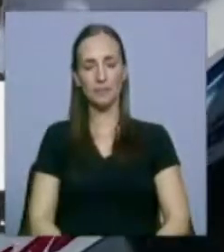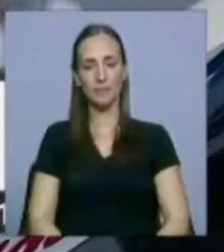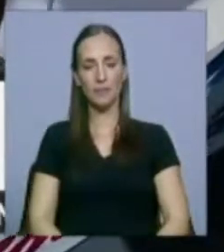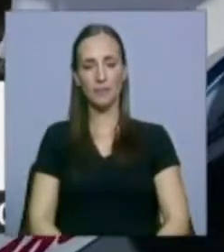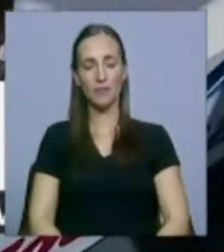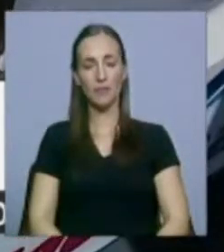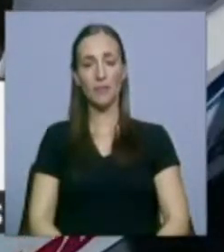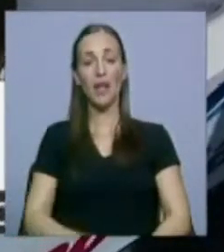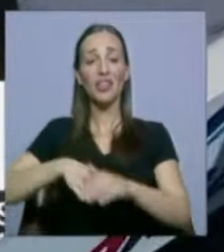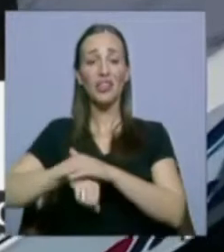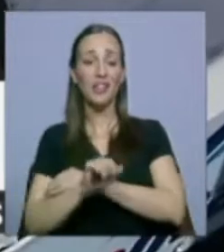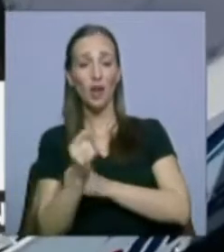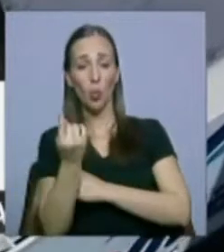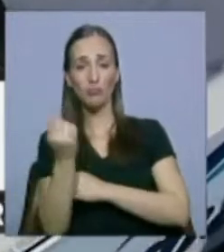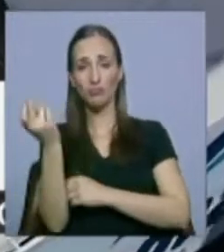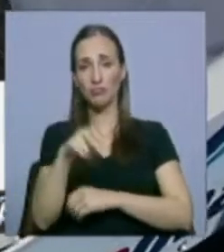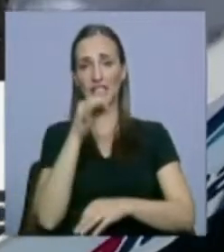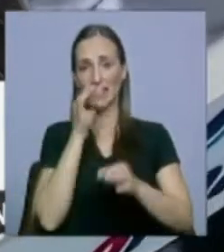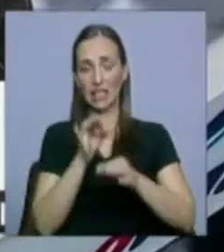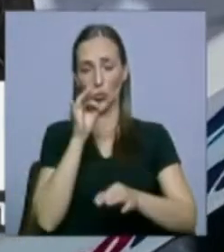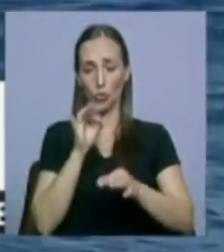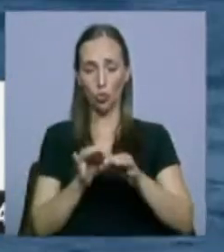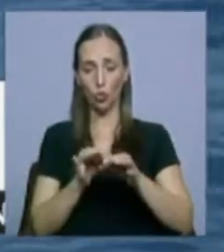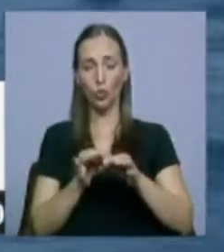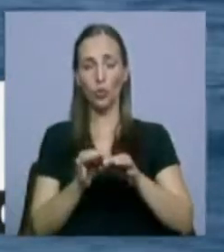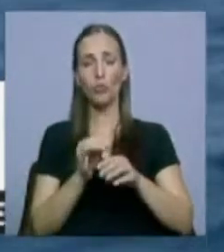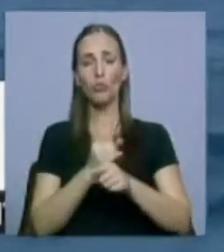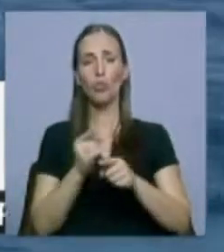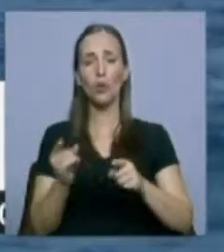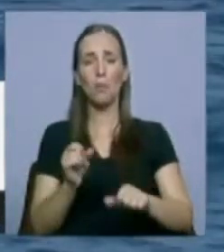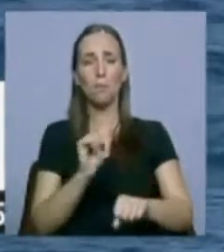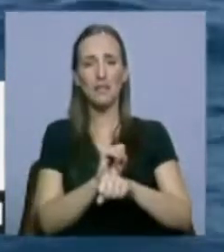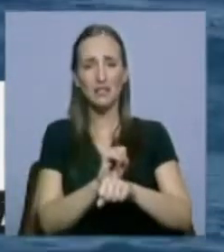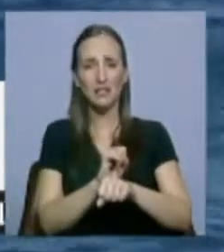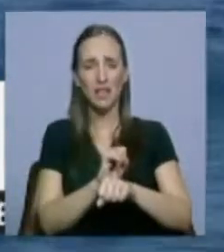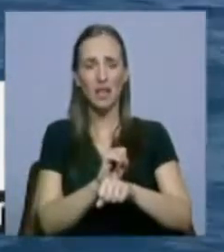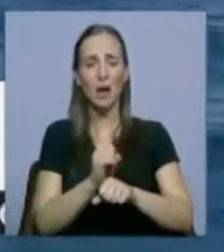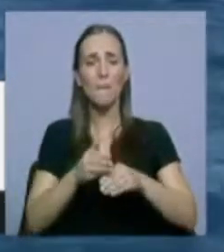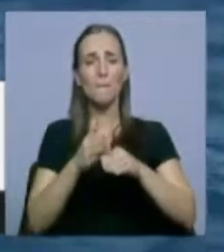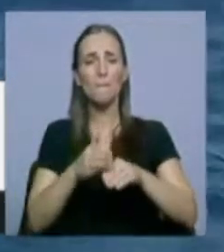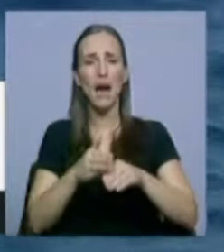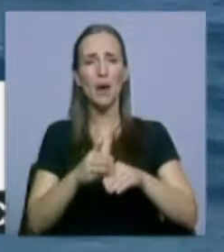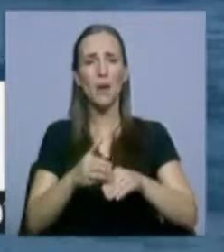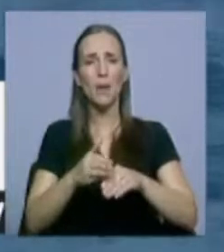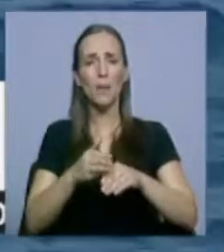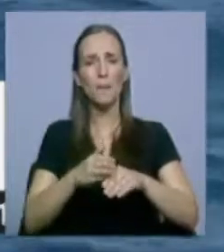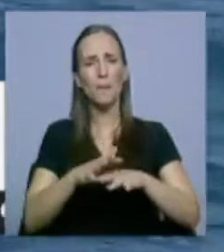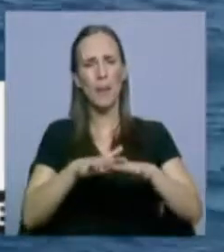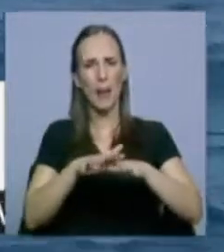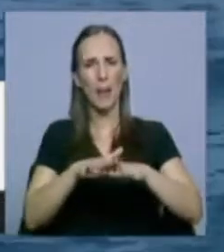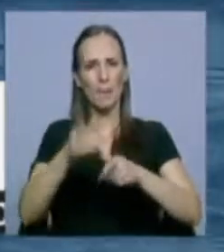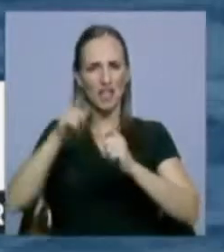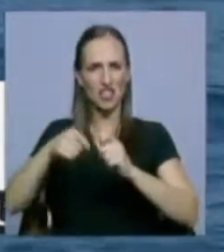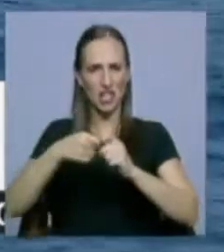Uma delas chegou-nos em setembro, que ficou presa numa arte de pesca ao largo de Quarteira, e outra tartaruga deu